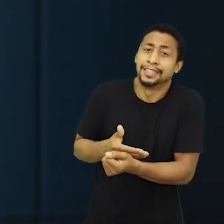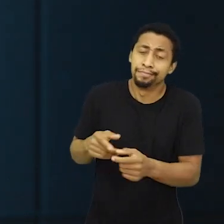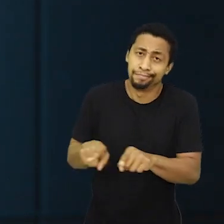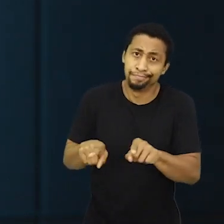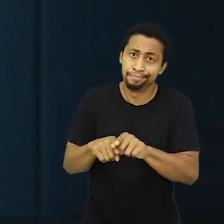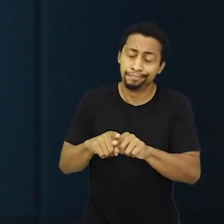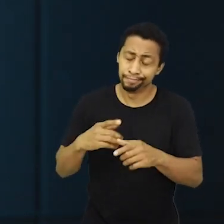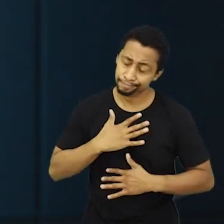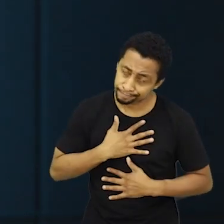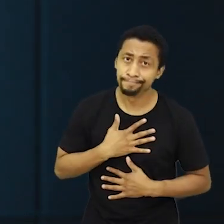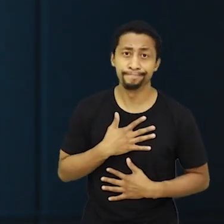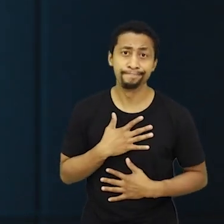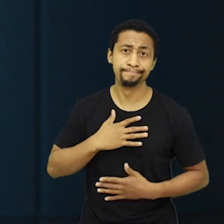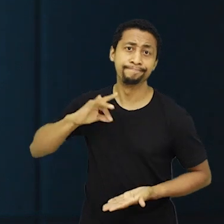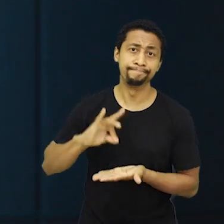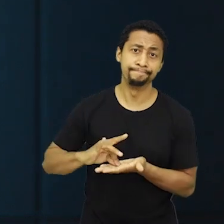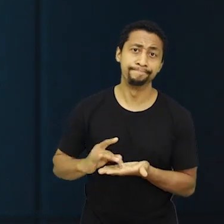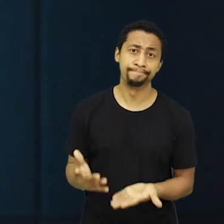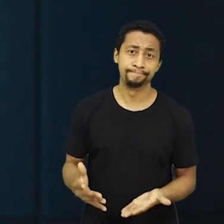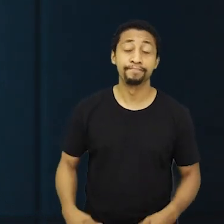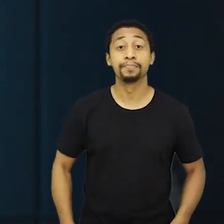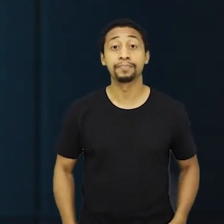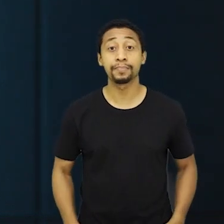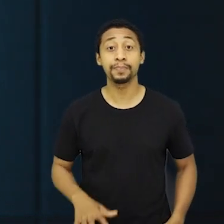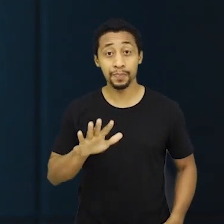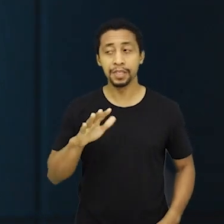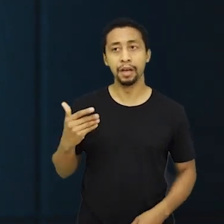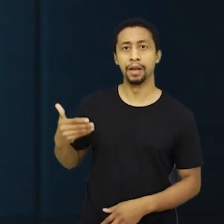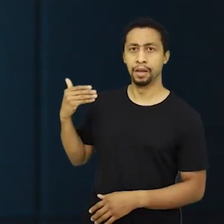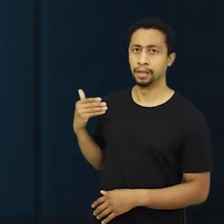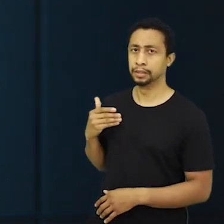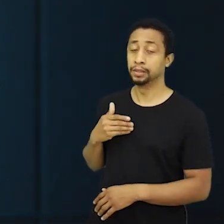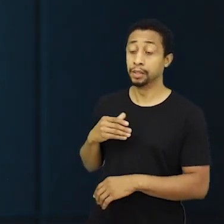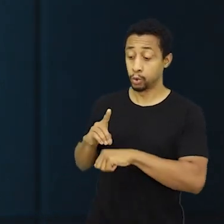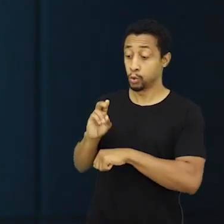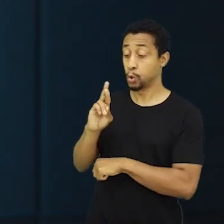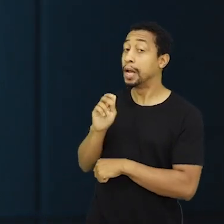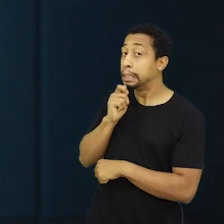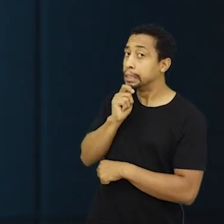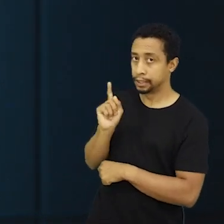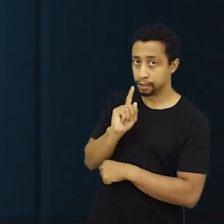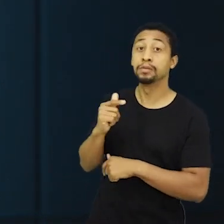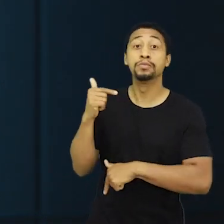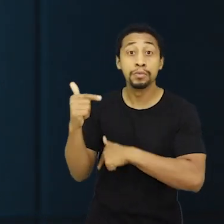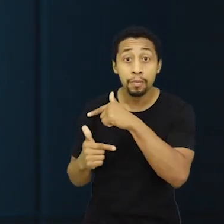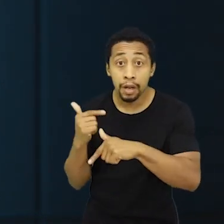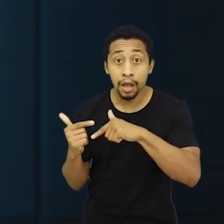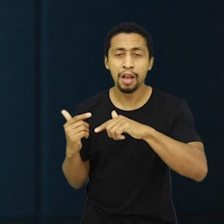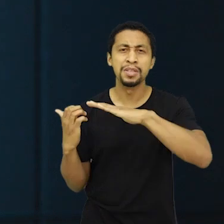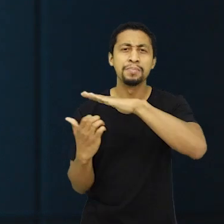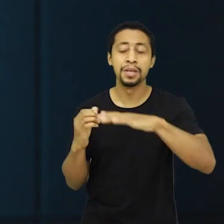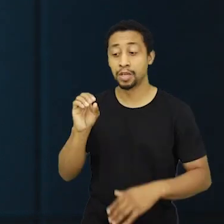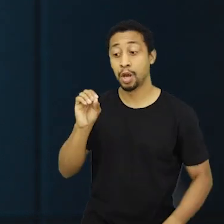na realidade. Antes de fazer o doutorado, eu trabalho numa organização do terceiro setor, na qual eu desenvolvo